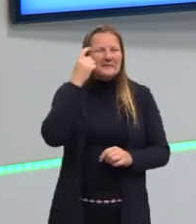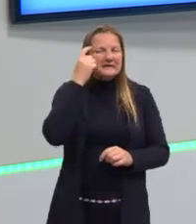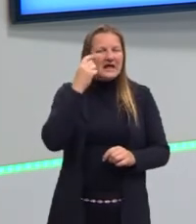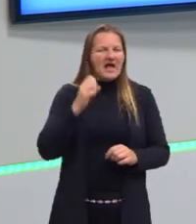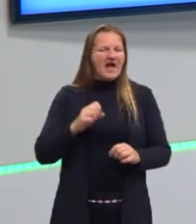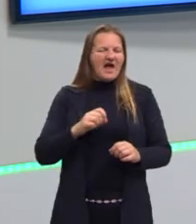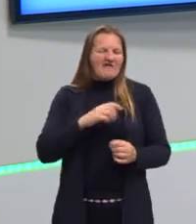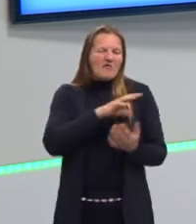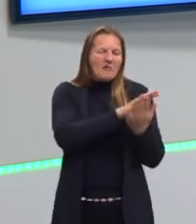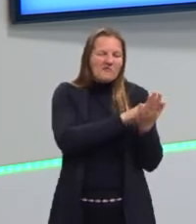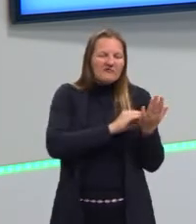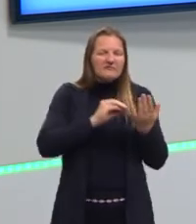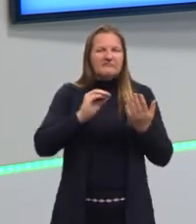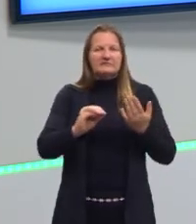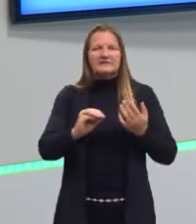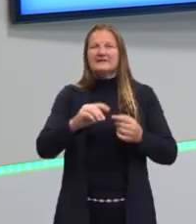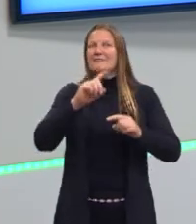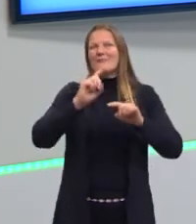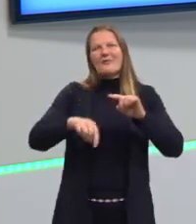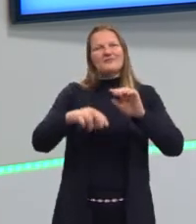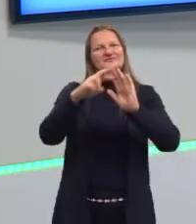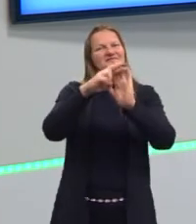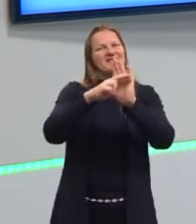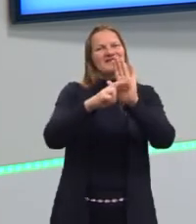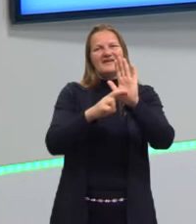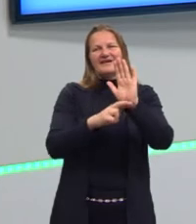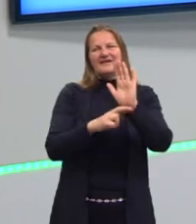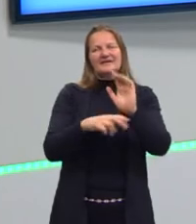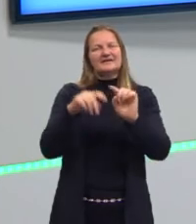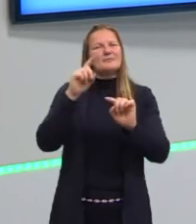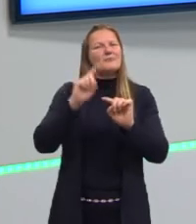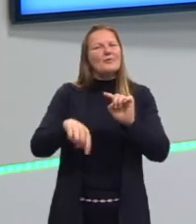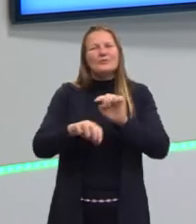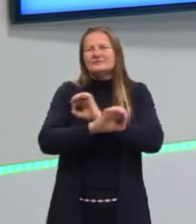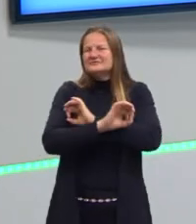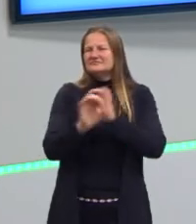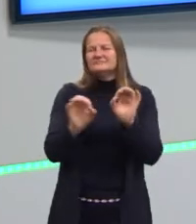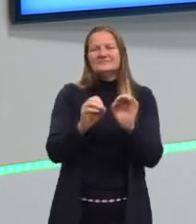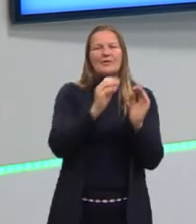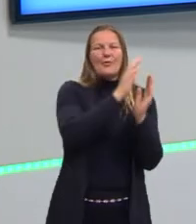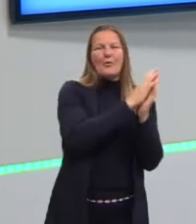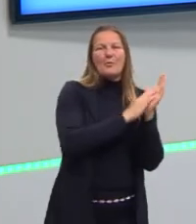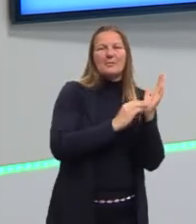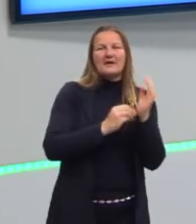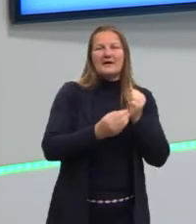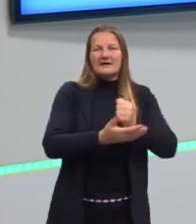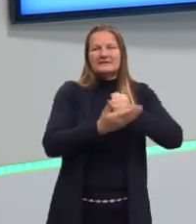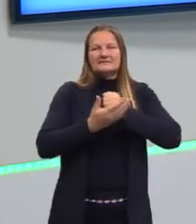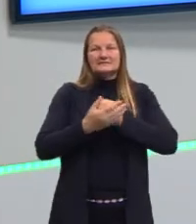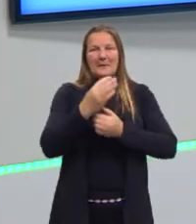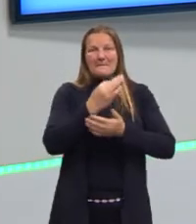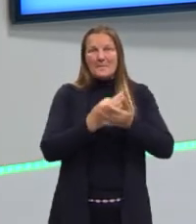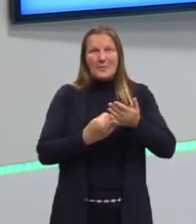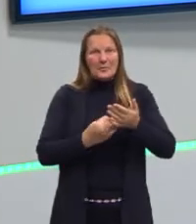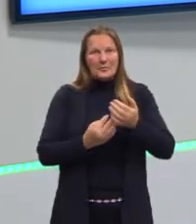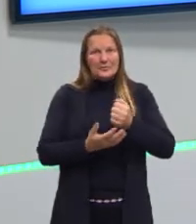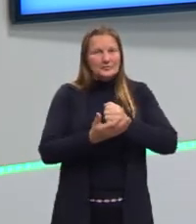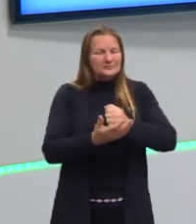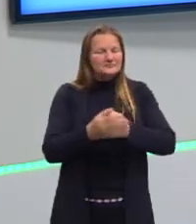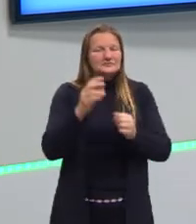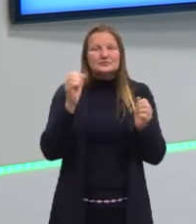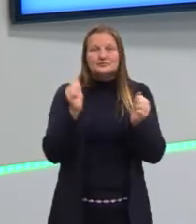não pode Tu não pode pode dizer alguma copiar o texto de apoio na tua